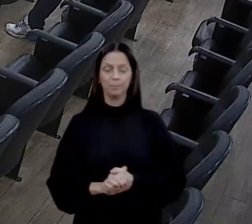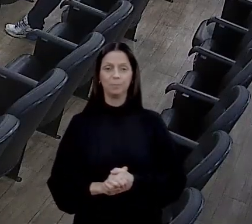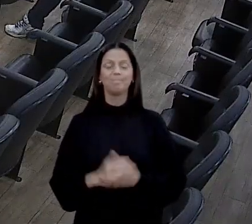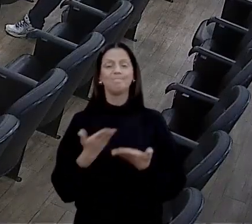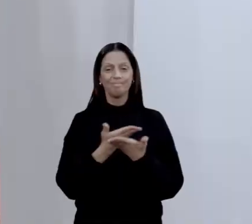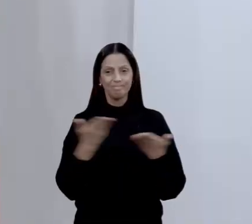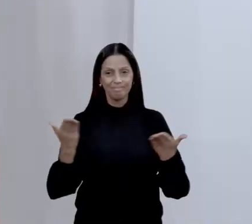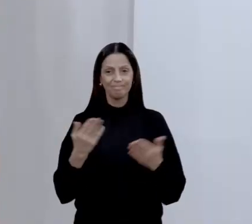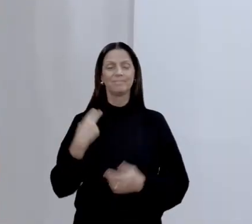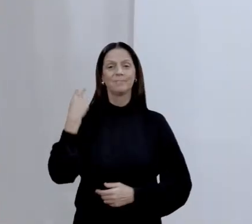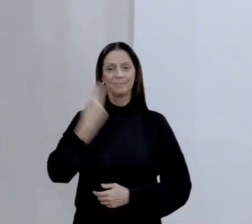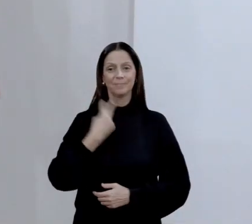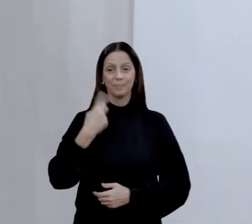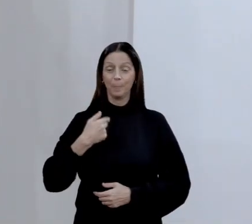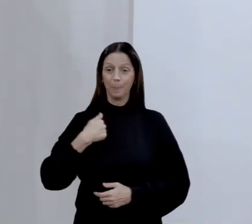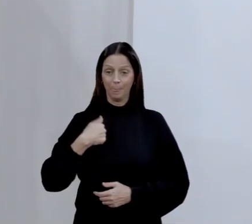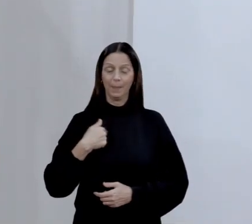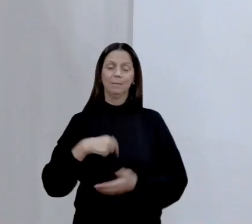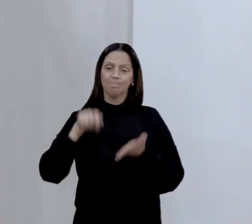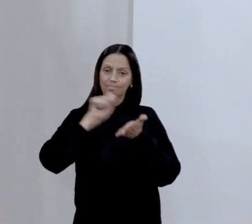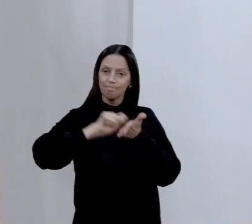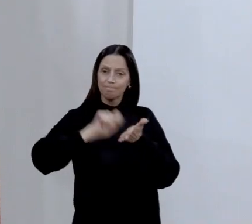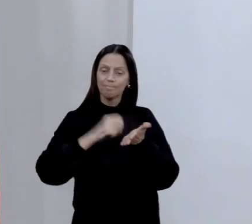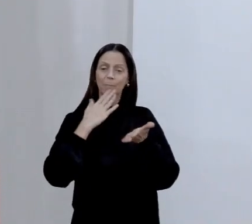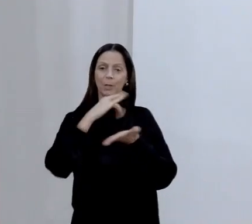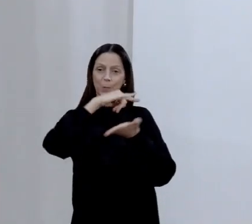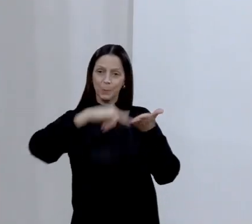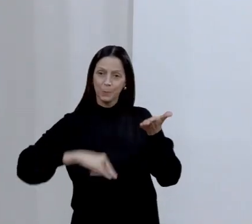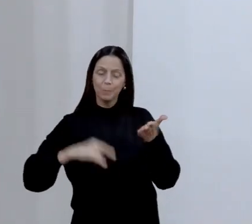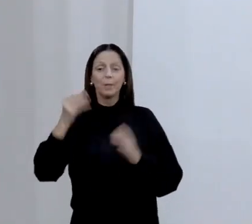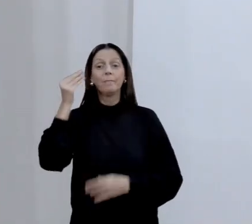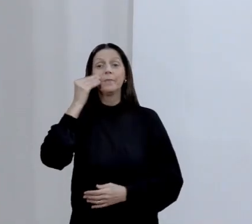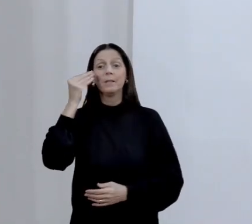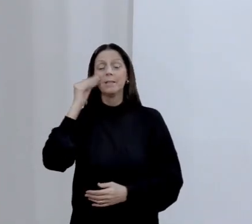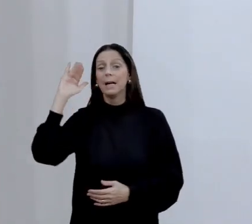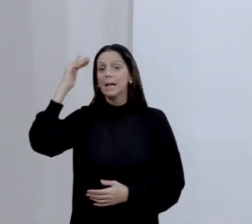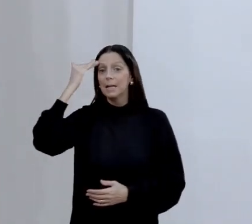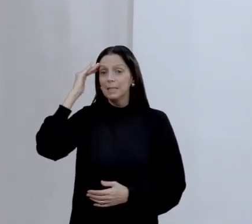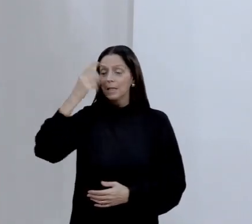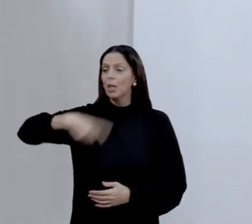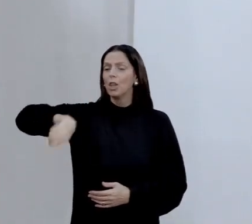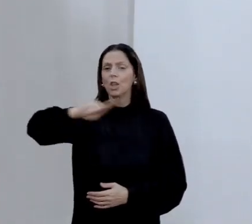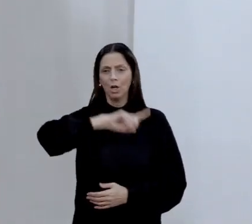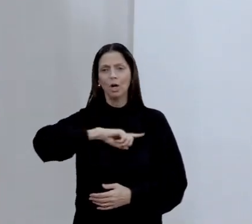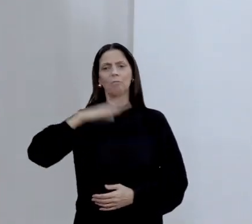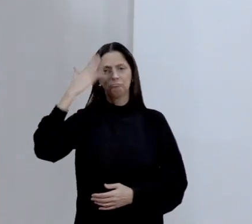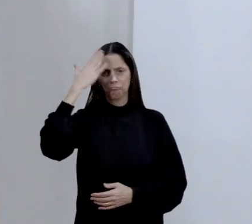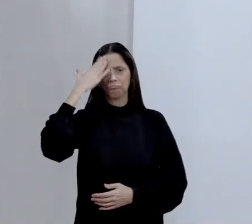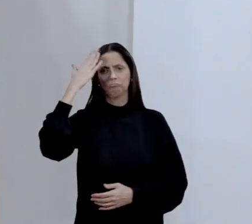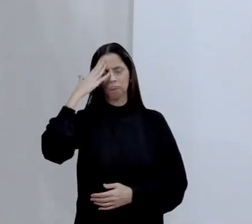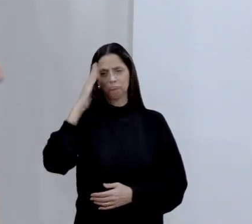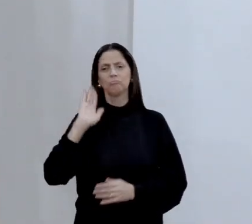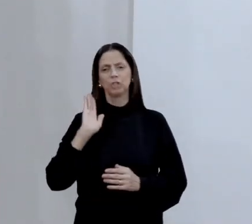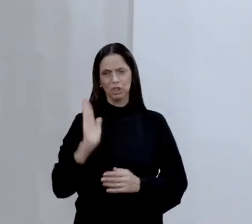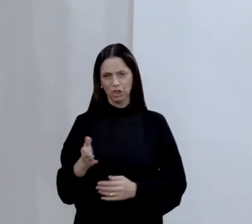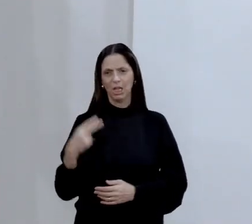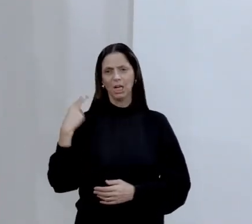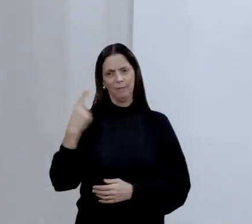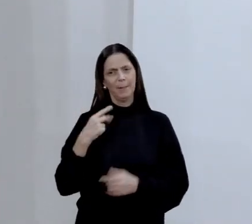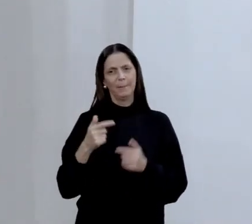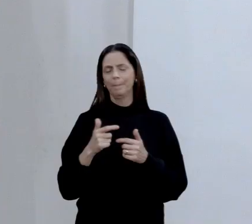Senhores vereadores, eu fiz aqui um requerimento para tentar entender, todos nós aqui sabemos, e é uma reclamação geral dos